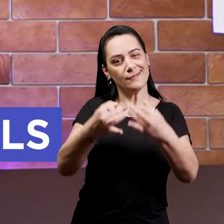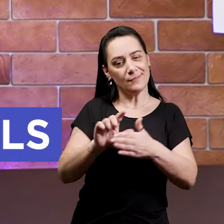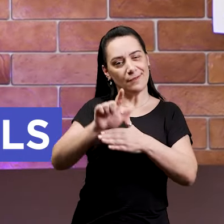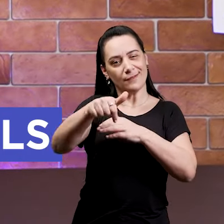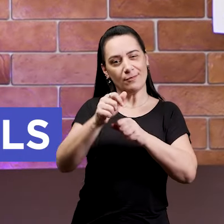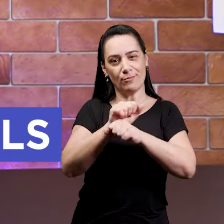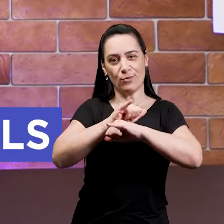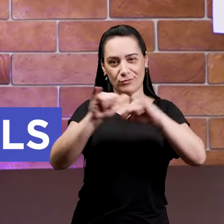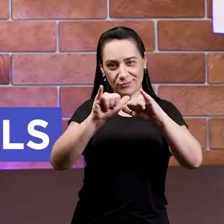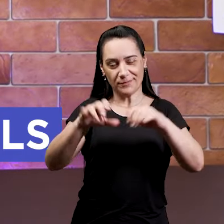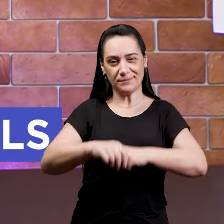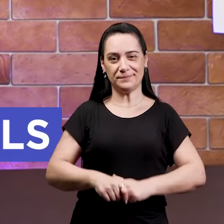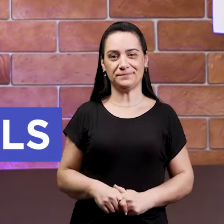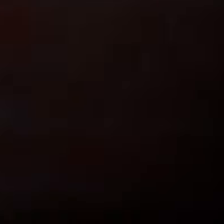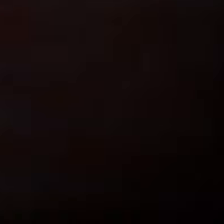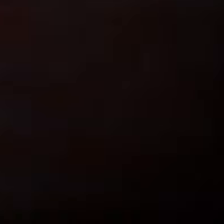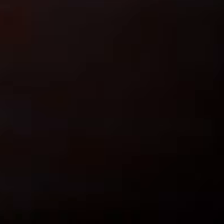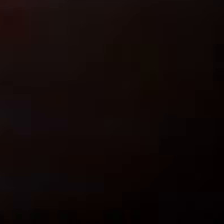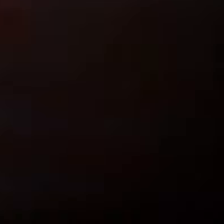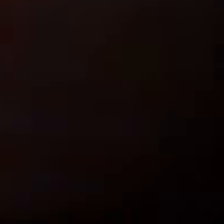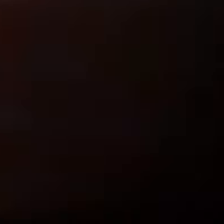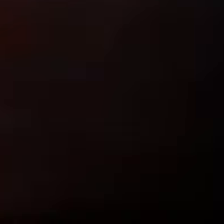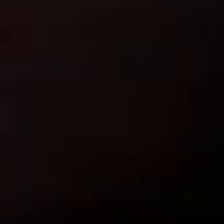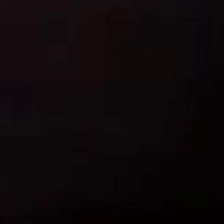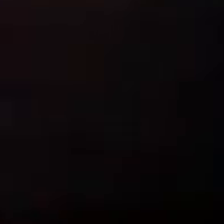contar logo após a vinheta.